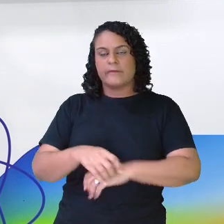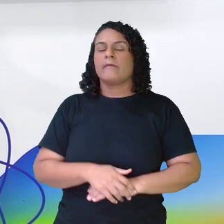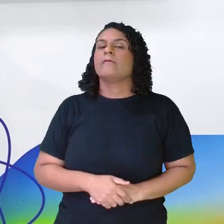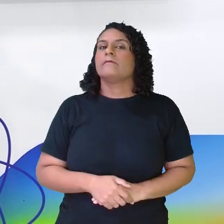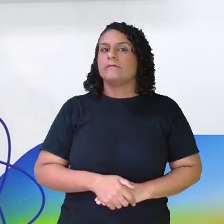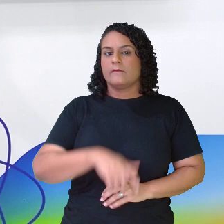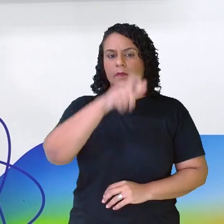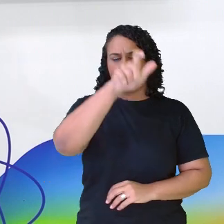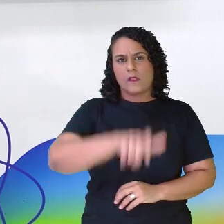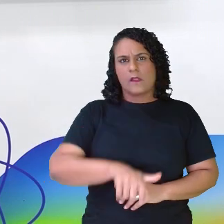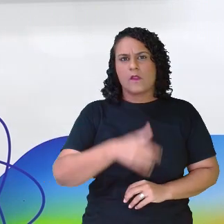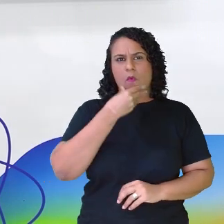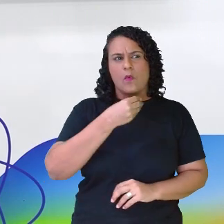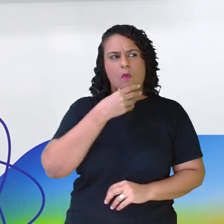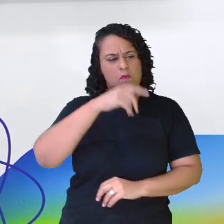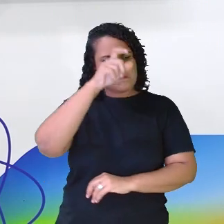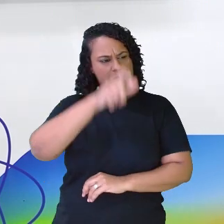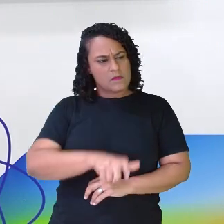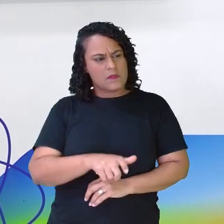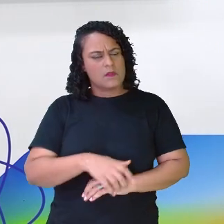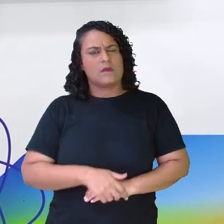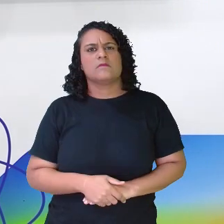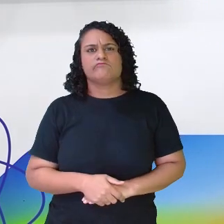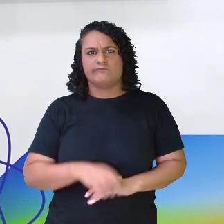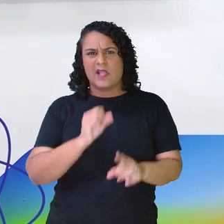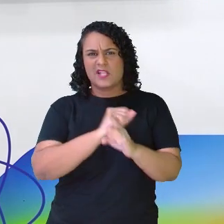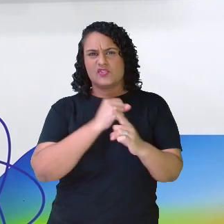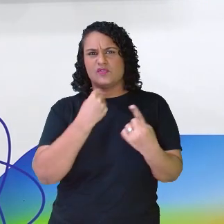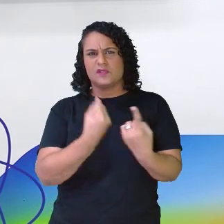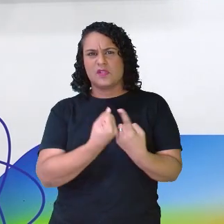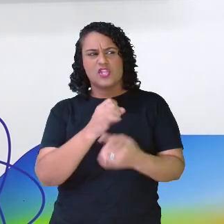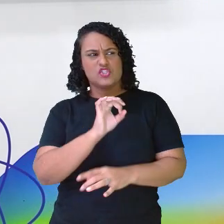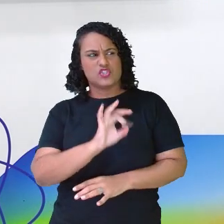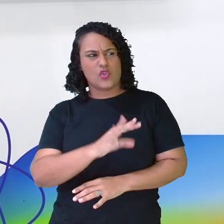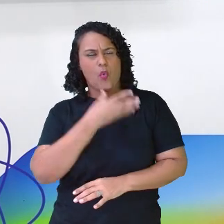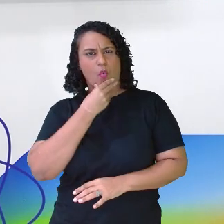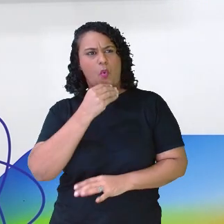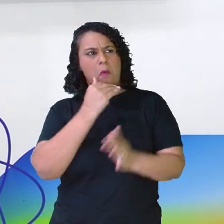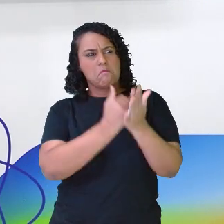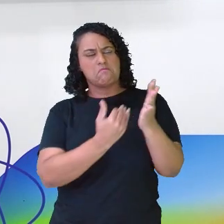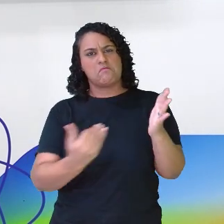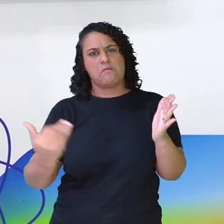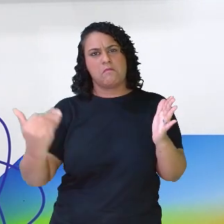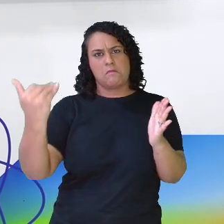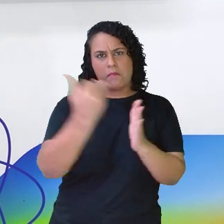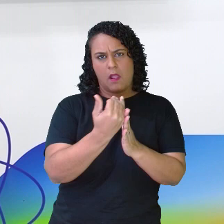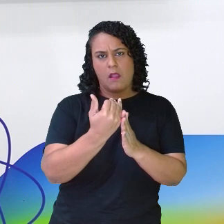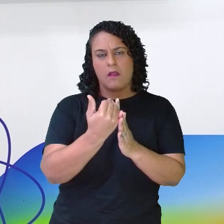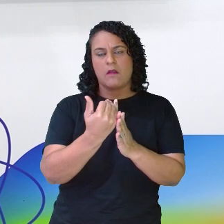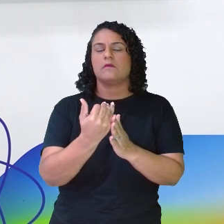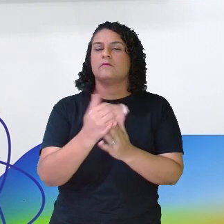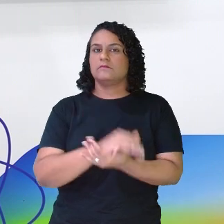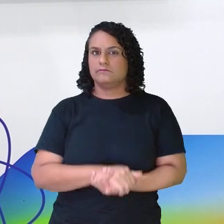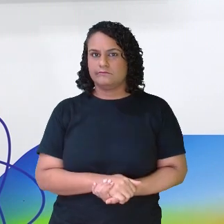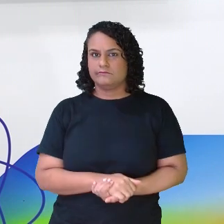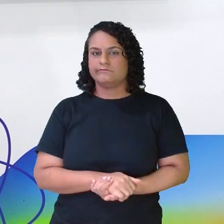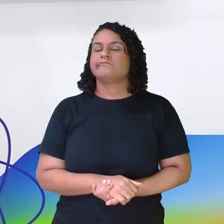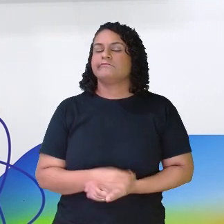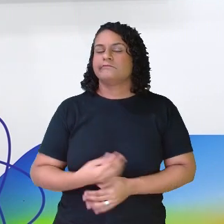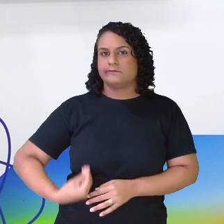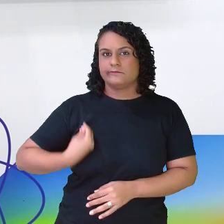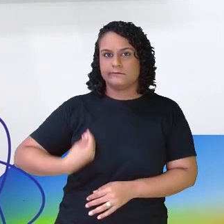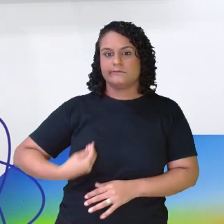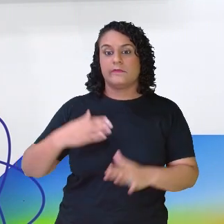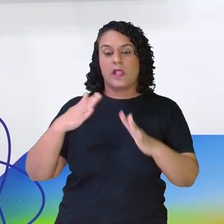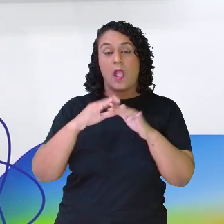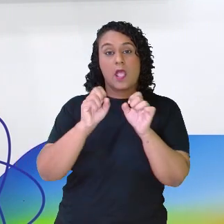figura do homem ali, a gente pensa, sociedade patriarcal, o homem vai estar acima. E ele está aí, a figura que vive lá